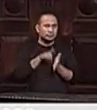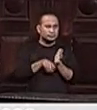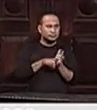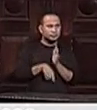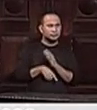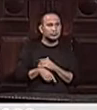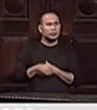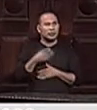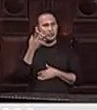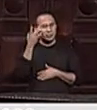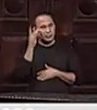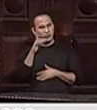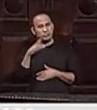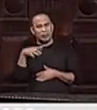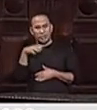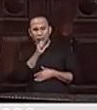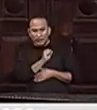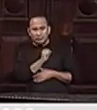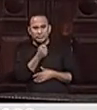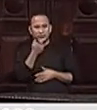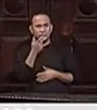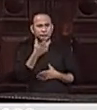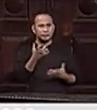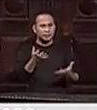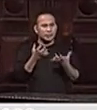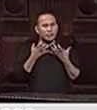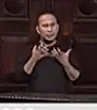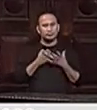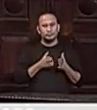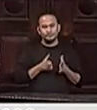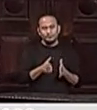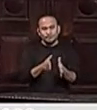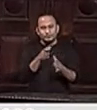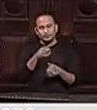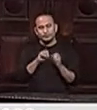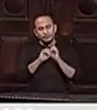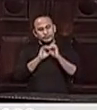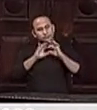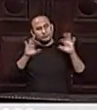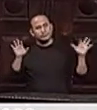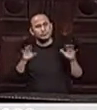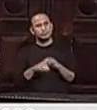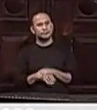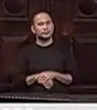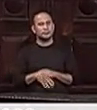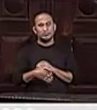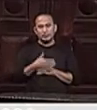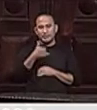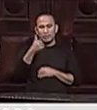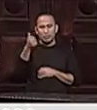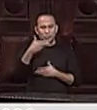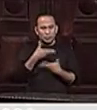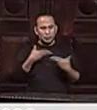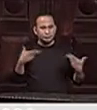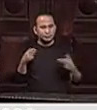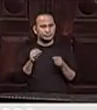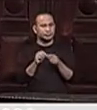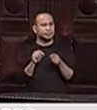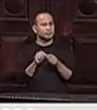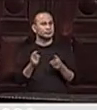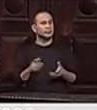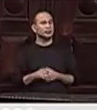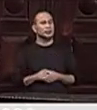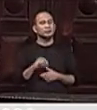que acelerar a licitação, onde teremos uma regra clara para o reajuste tarifário, será a melhor coisa a se fazer do